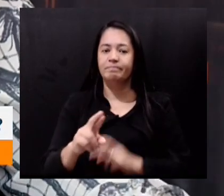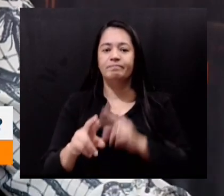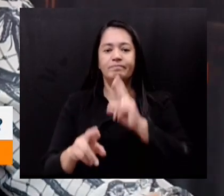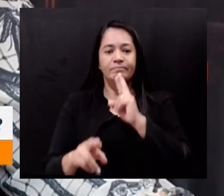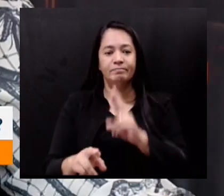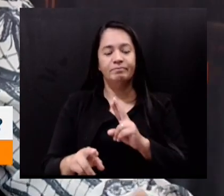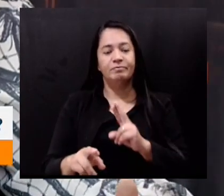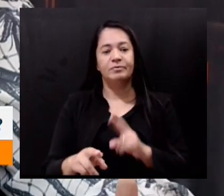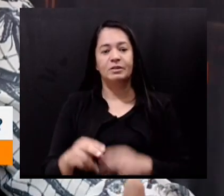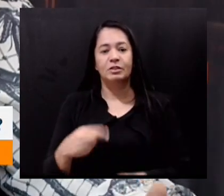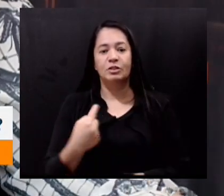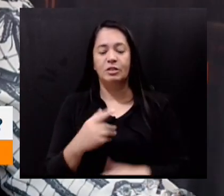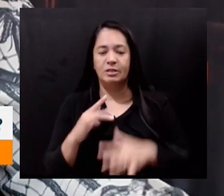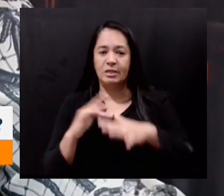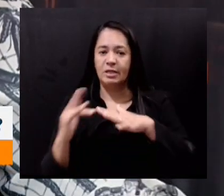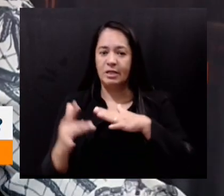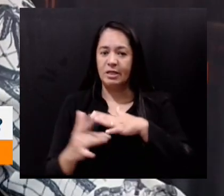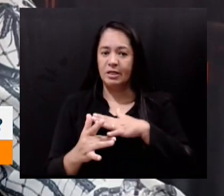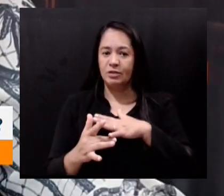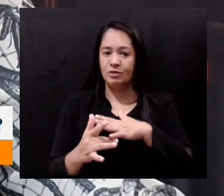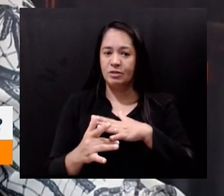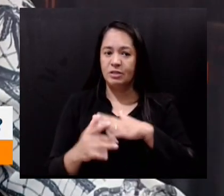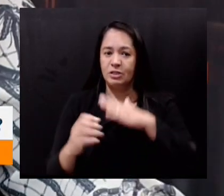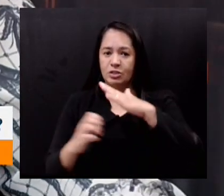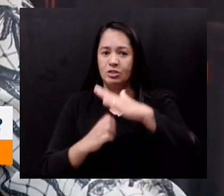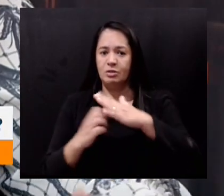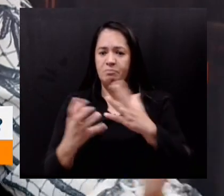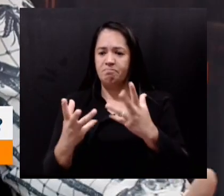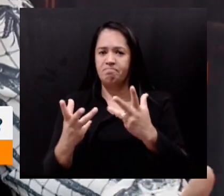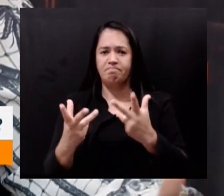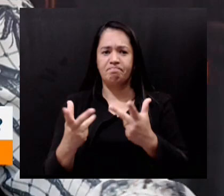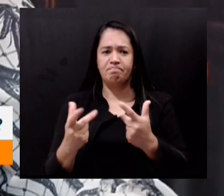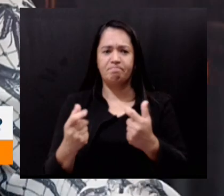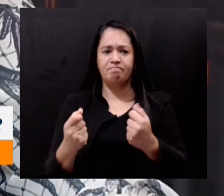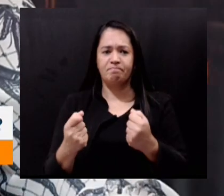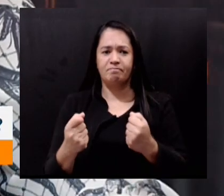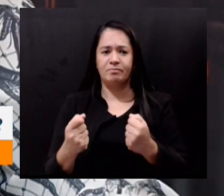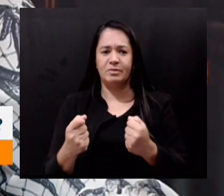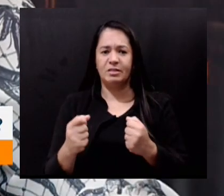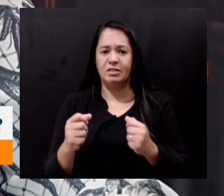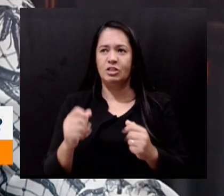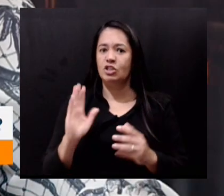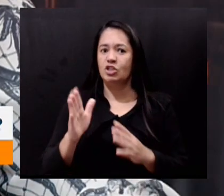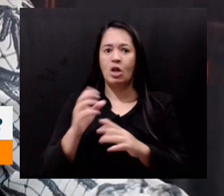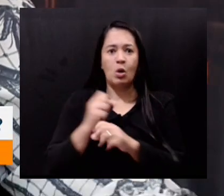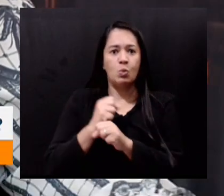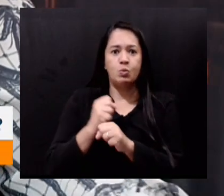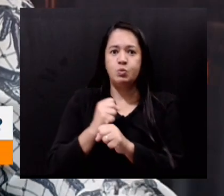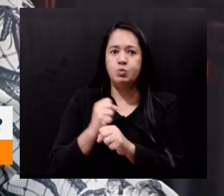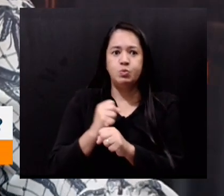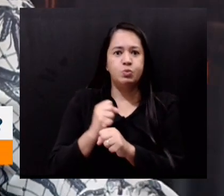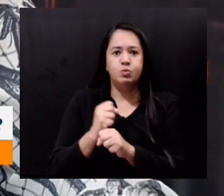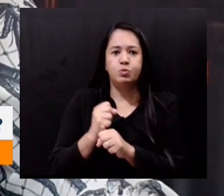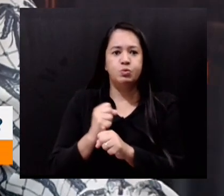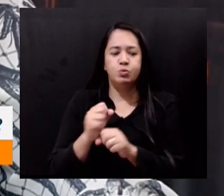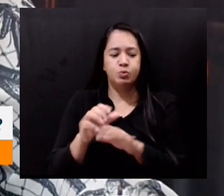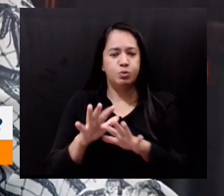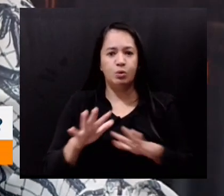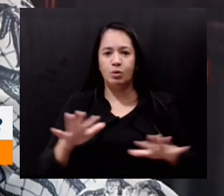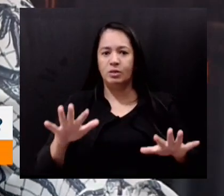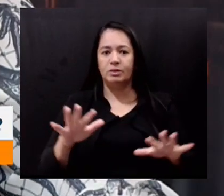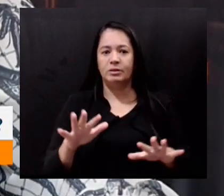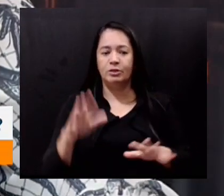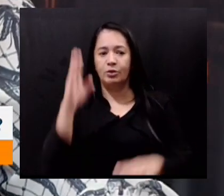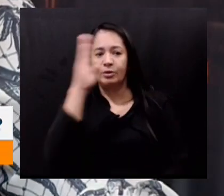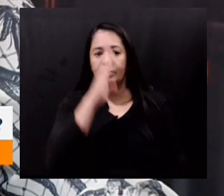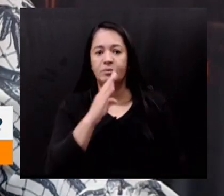de grandes empresas, grandes marcas que estão aí há décadas no mercado brasileiro, você vai